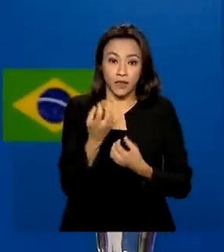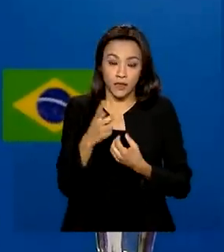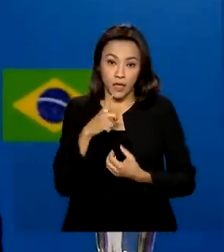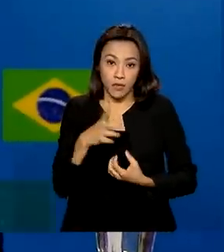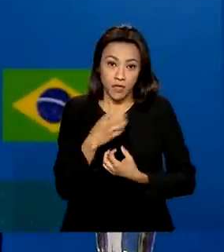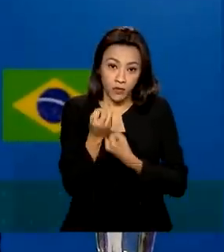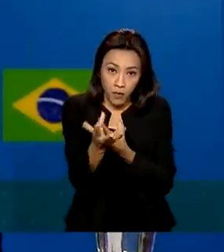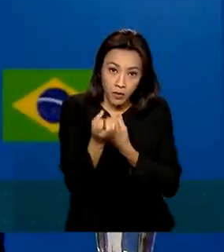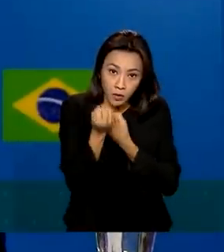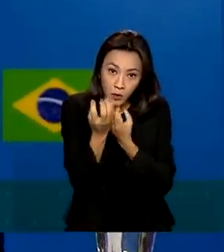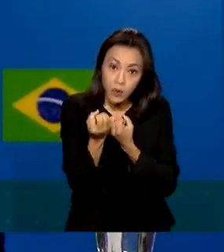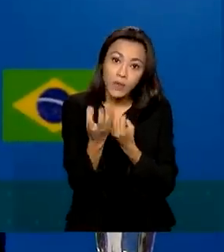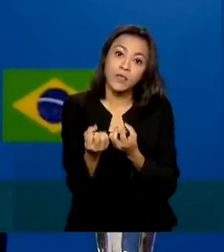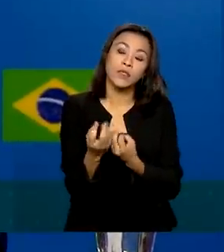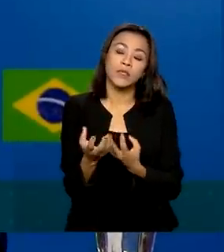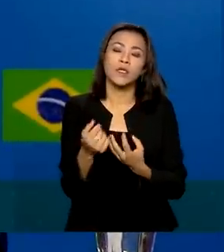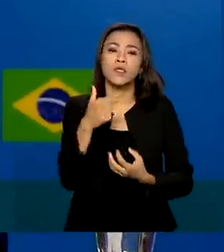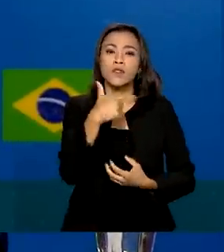hoje é